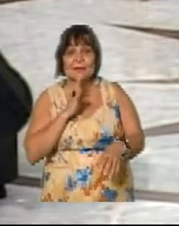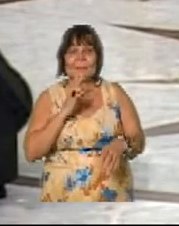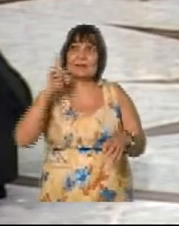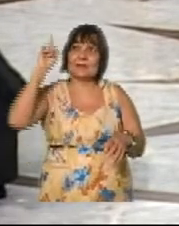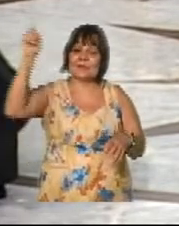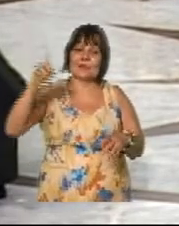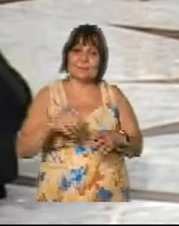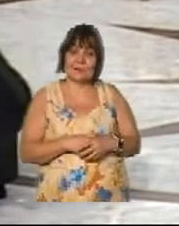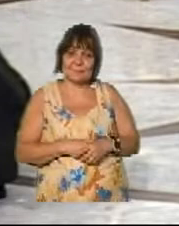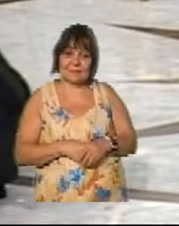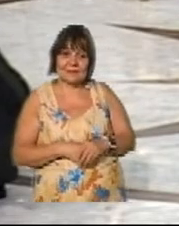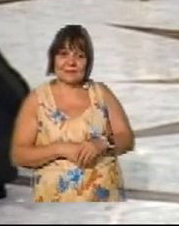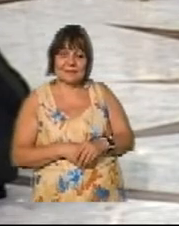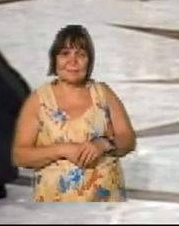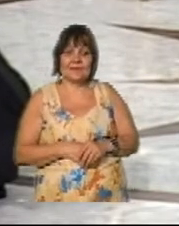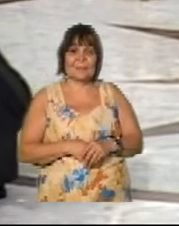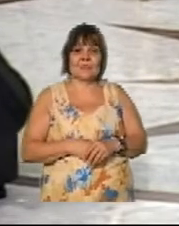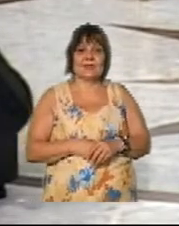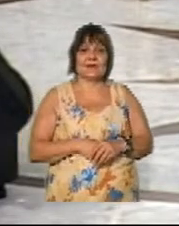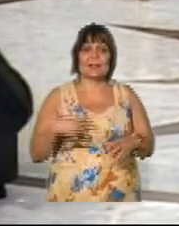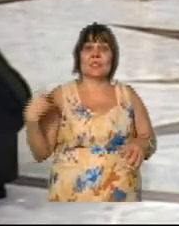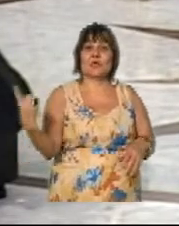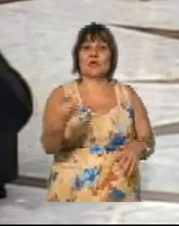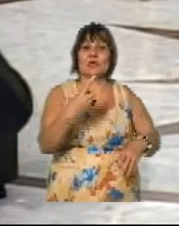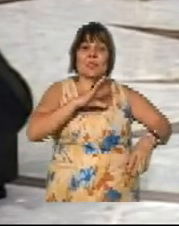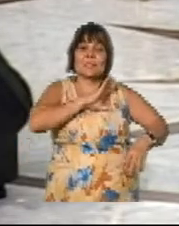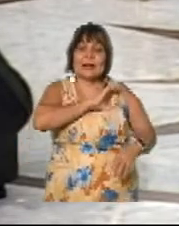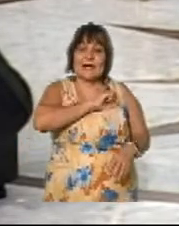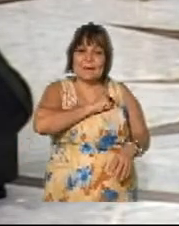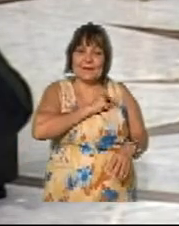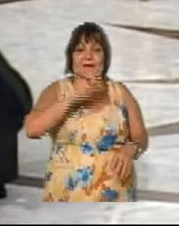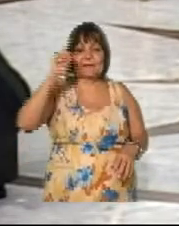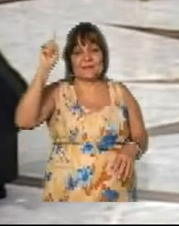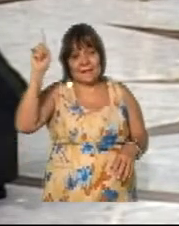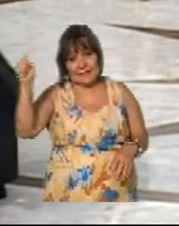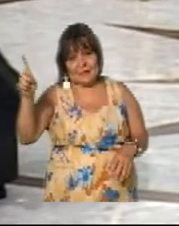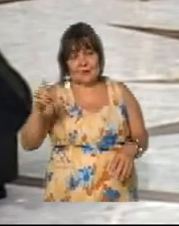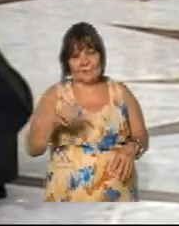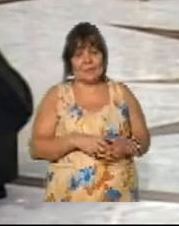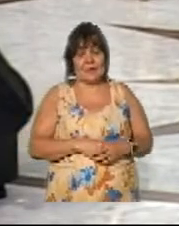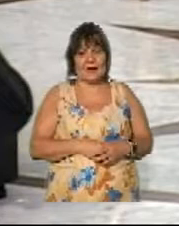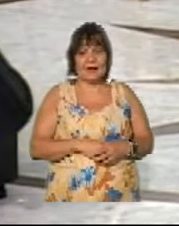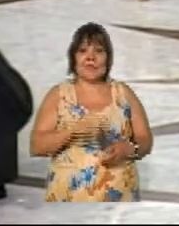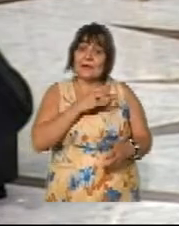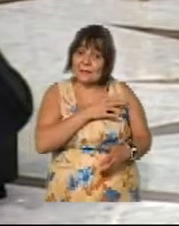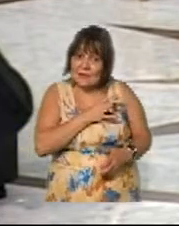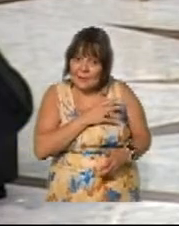O temor do Senhor é o princípio da sabedoria, e os que o temem estarão